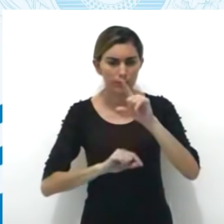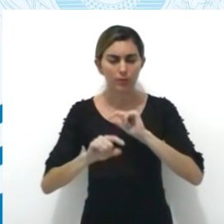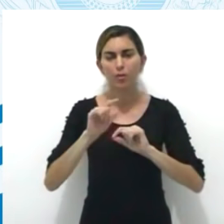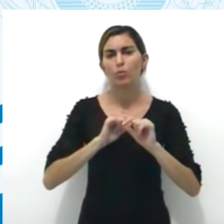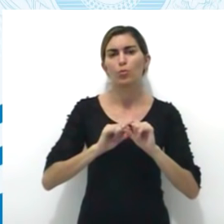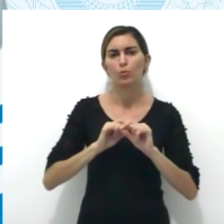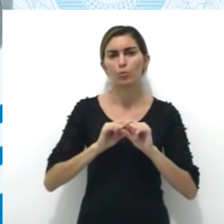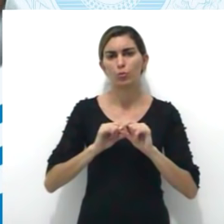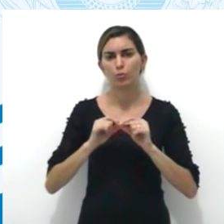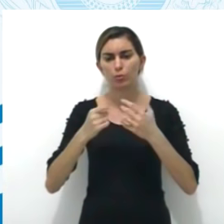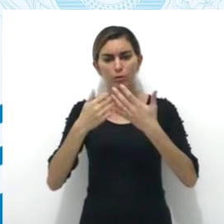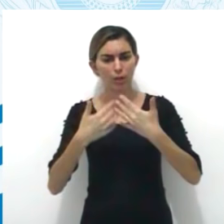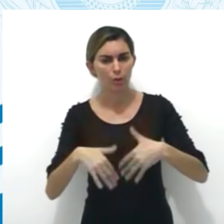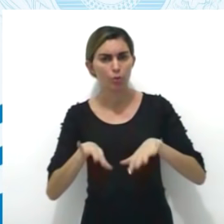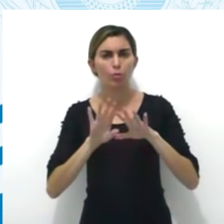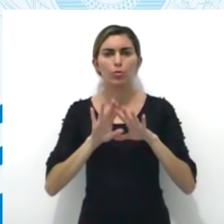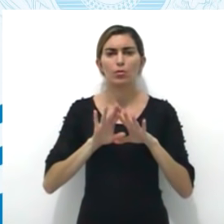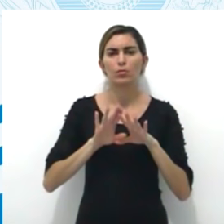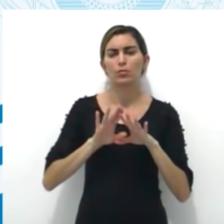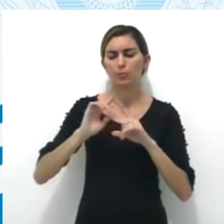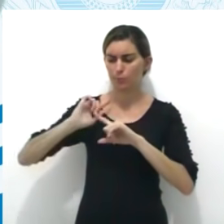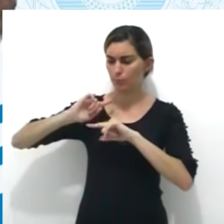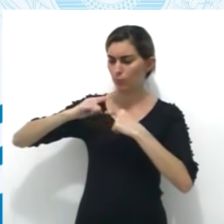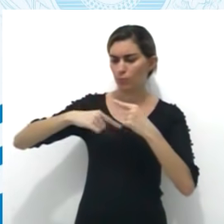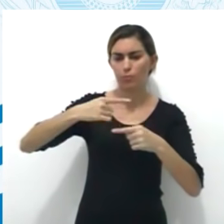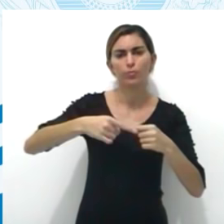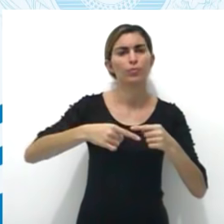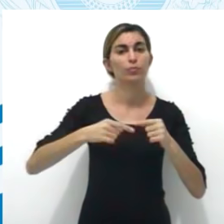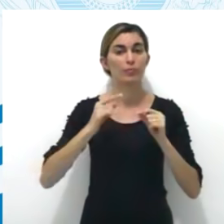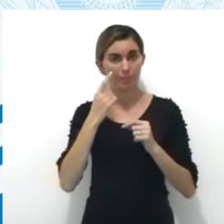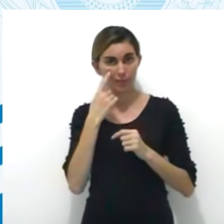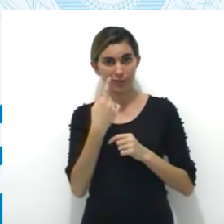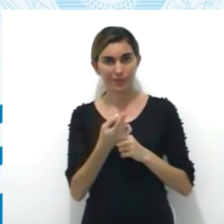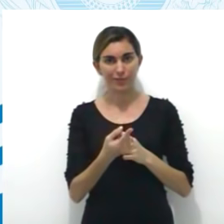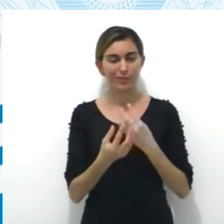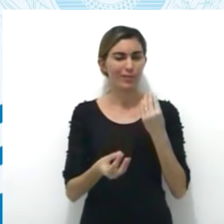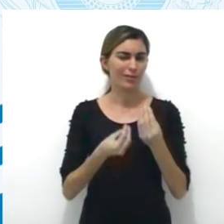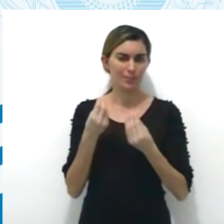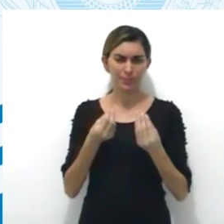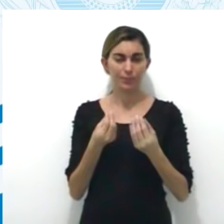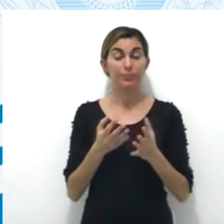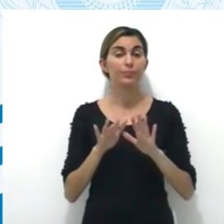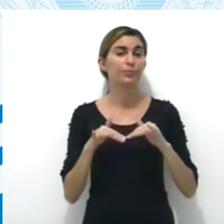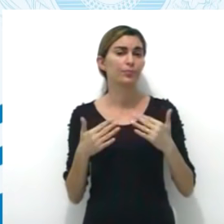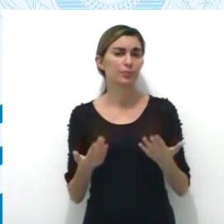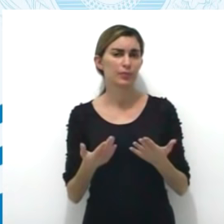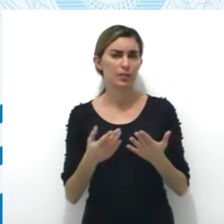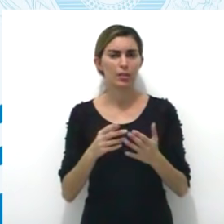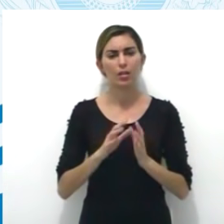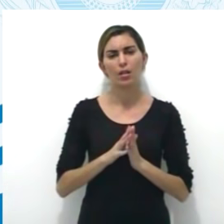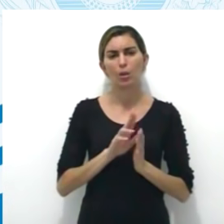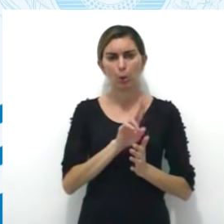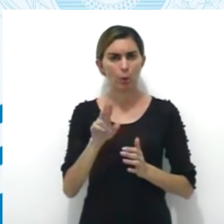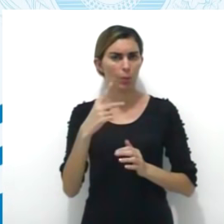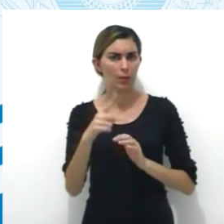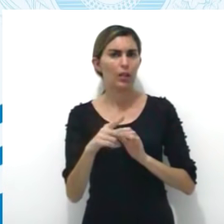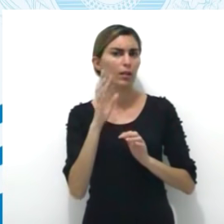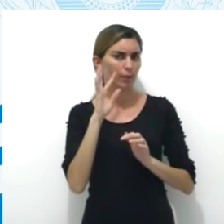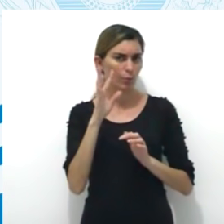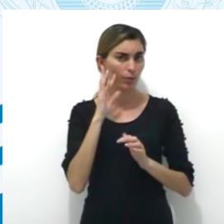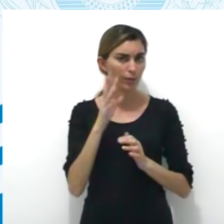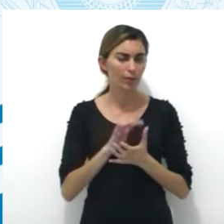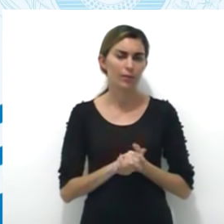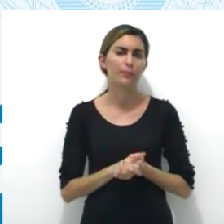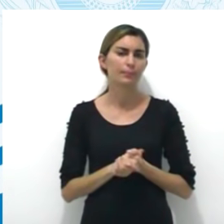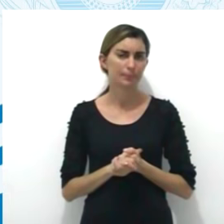seleção natural e da ancestralidade. Veja, comum. Então, darwinismo é o nome dado à